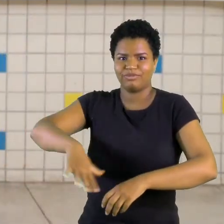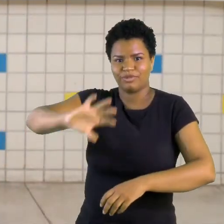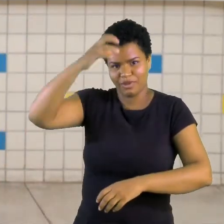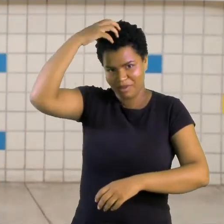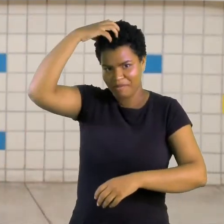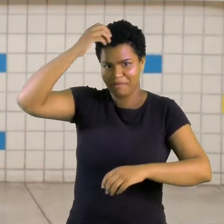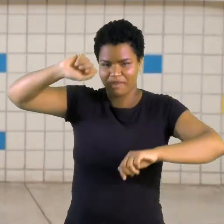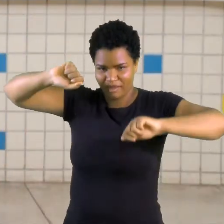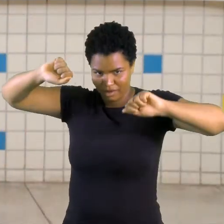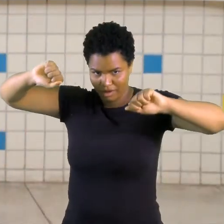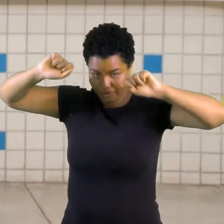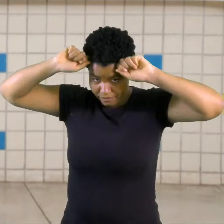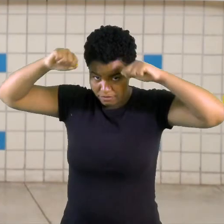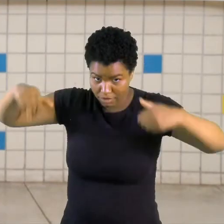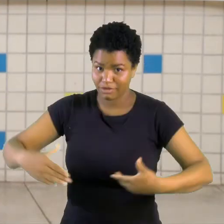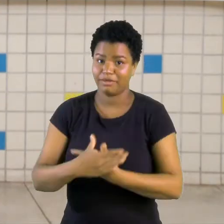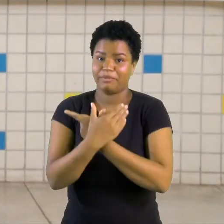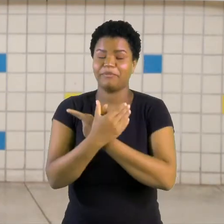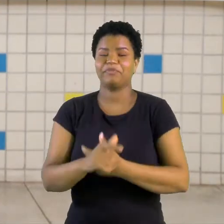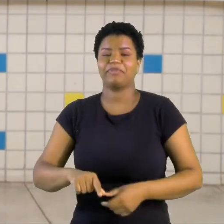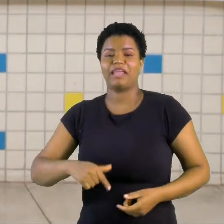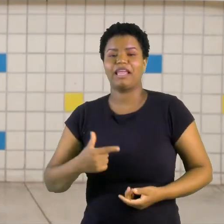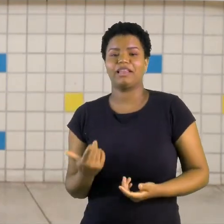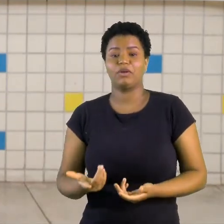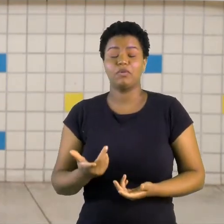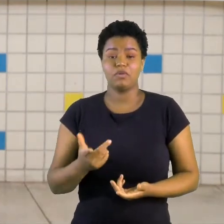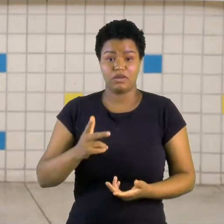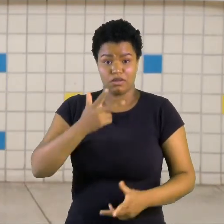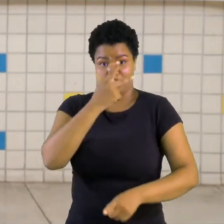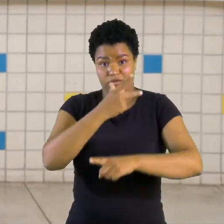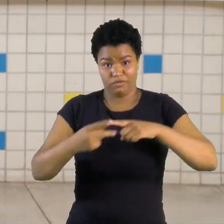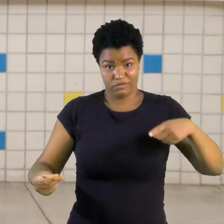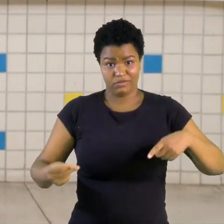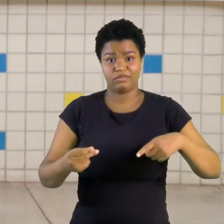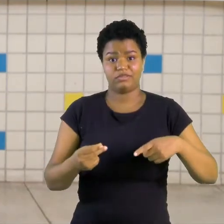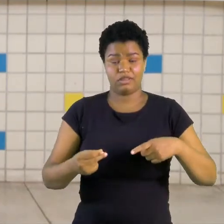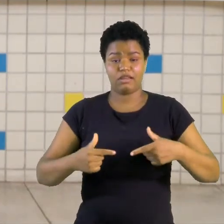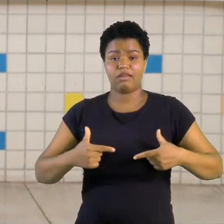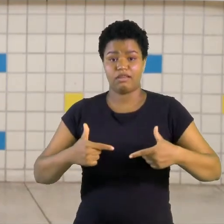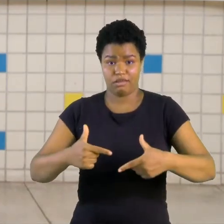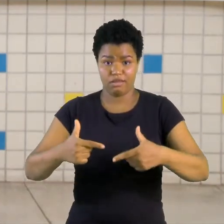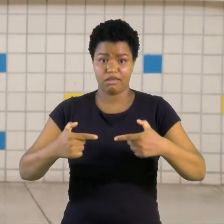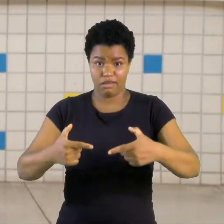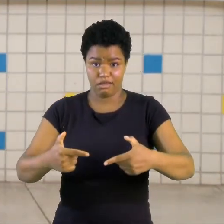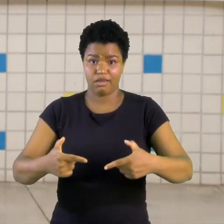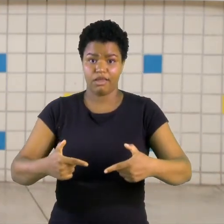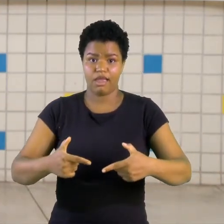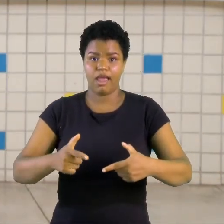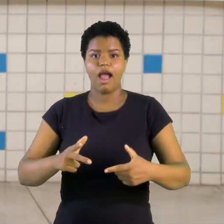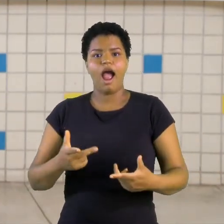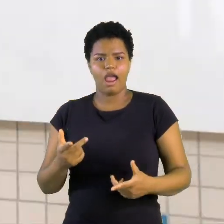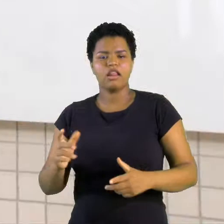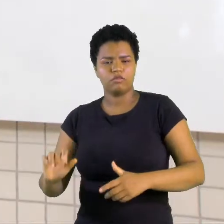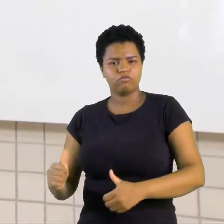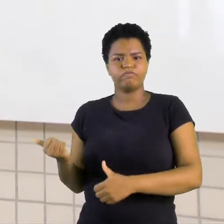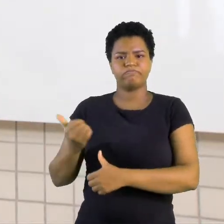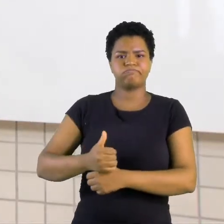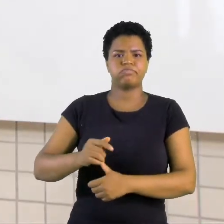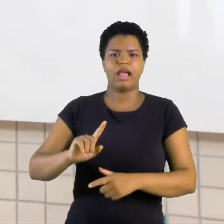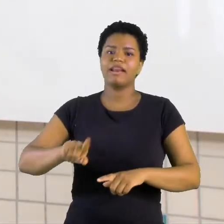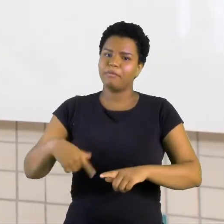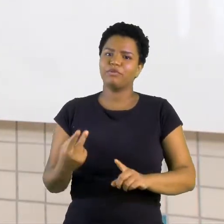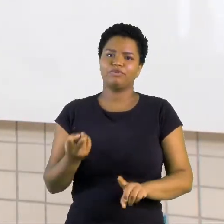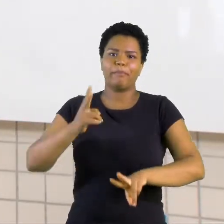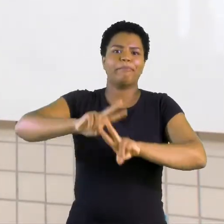ele venceu essa guerra sucessorial, né, e se tornou o próximo Sapa Inca. Porém, ele foi preso pelos espanhóis. Quando o